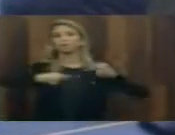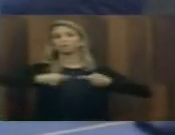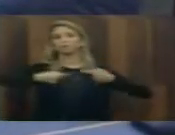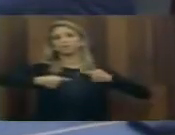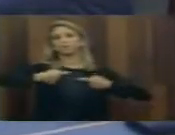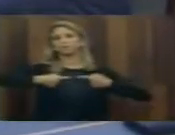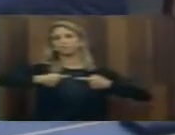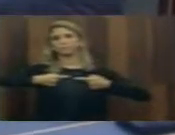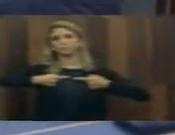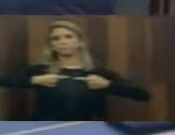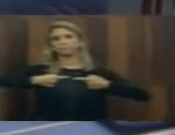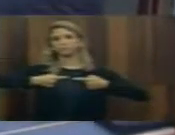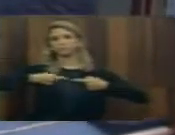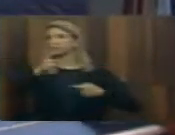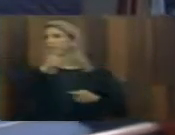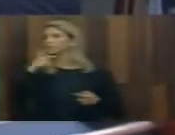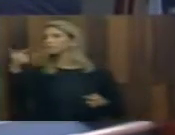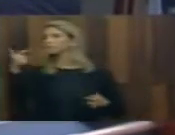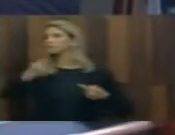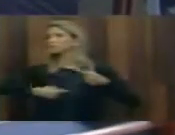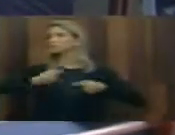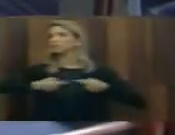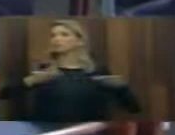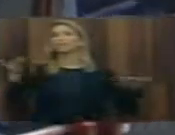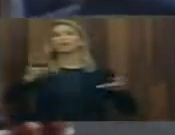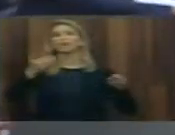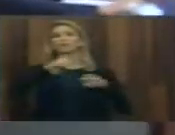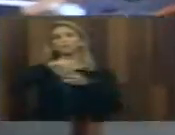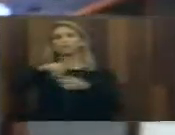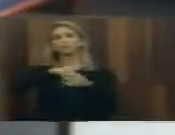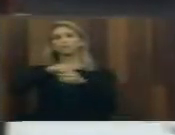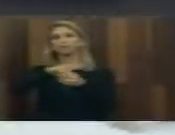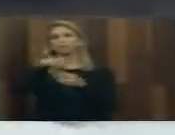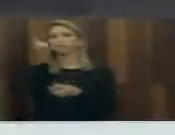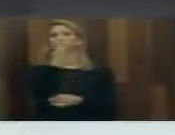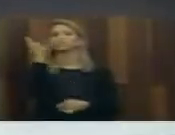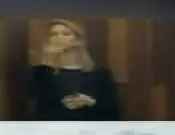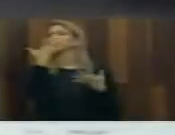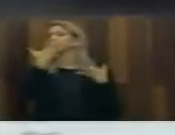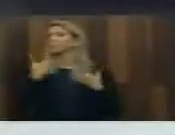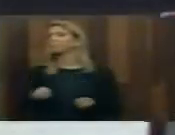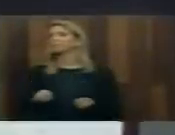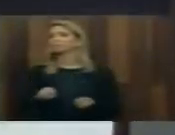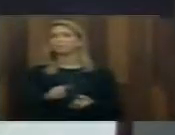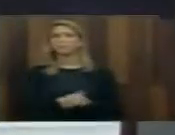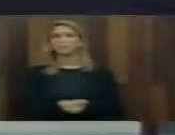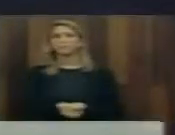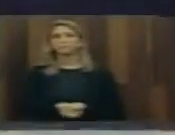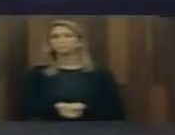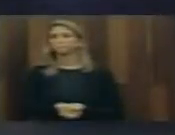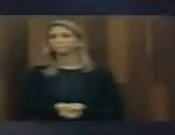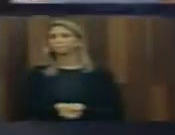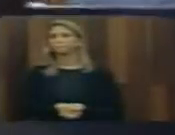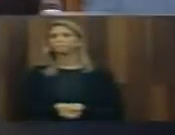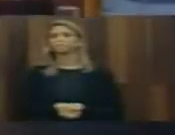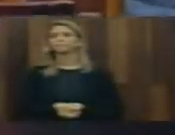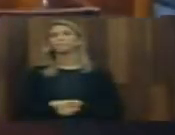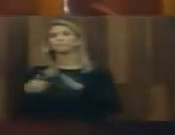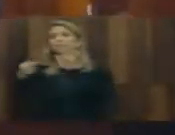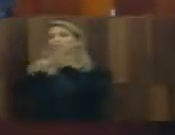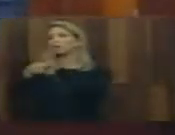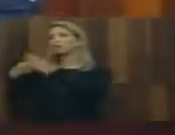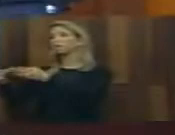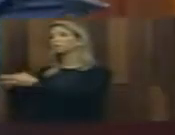favorável. Não havendo quem queira discutir, em votação, os favoráveis permaneçam como estão. Aprovado por unanimidade, será encaminhado à Comissão